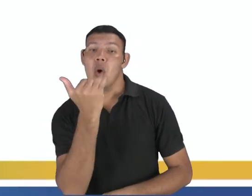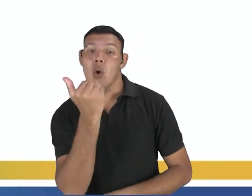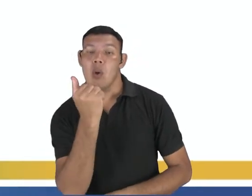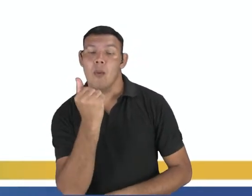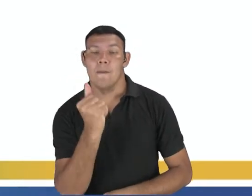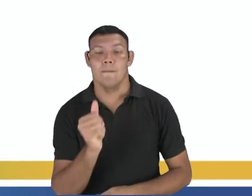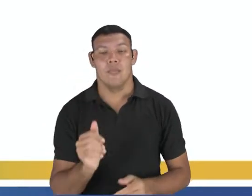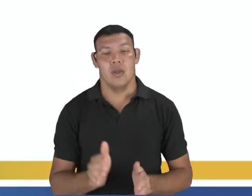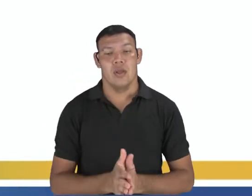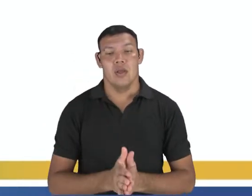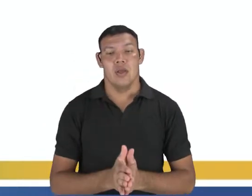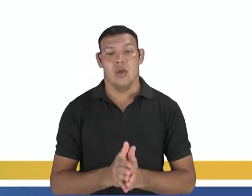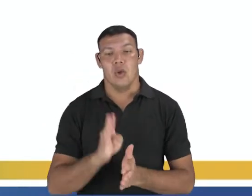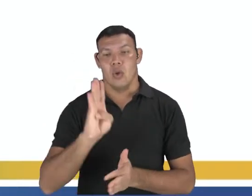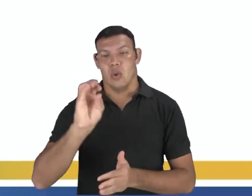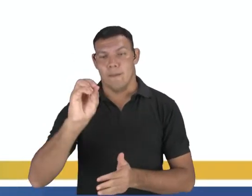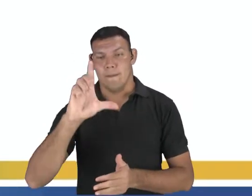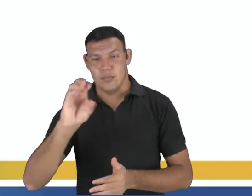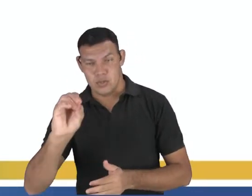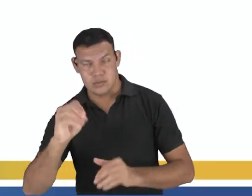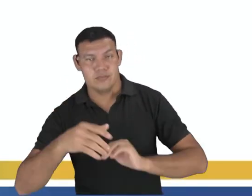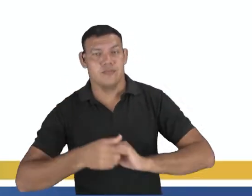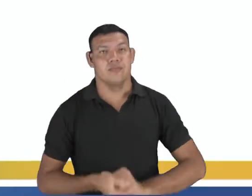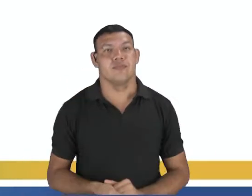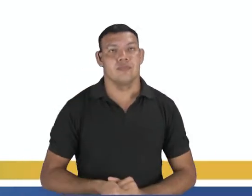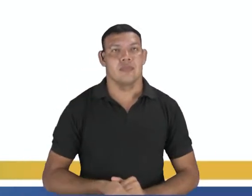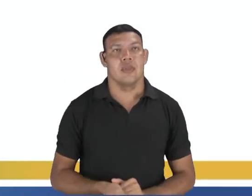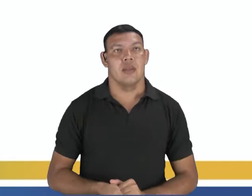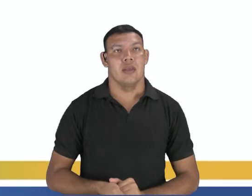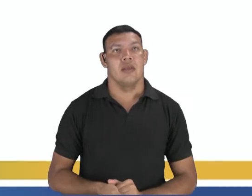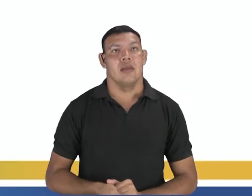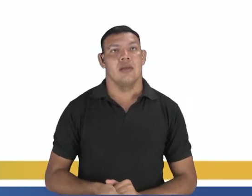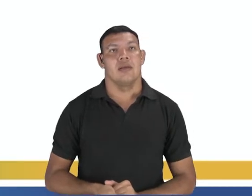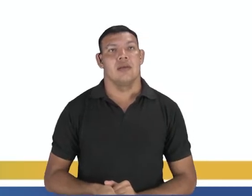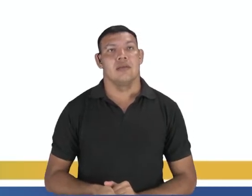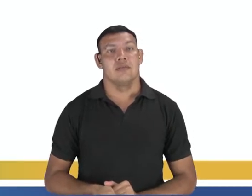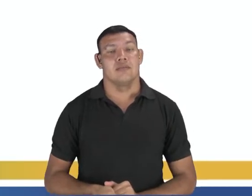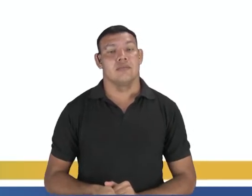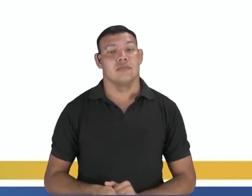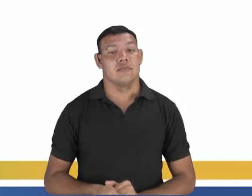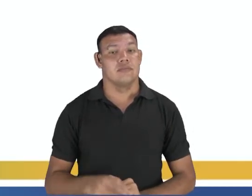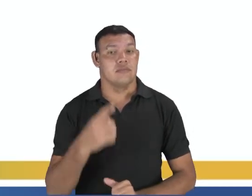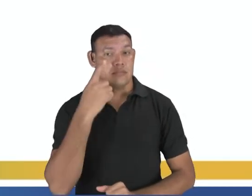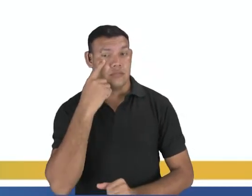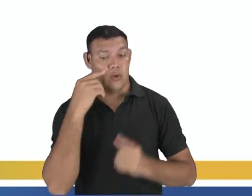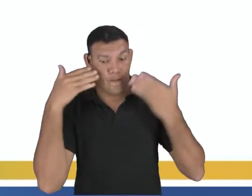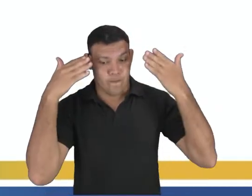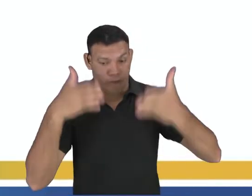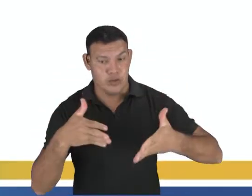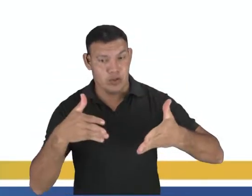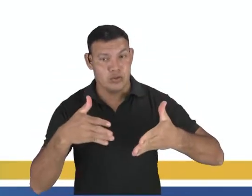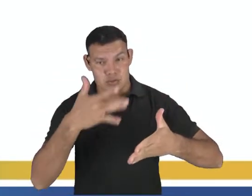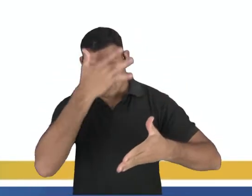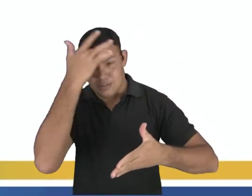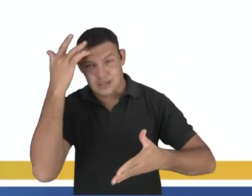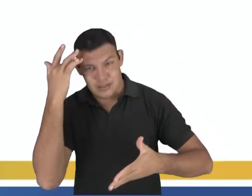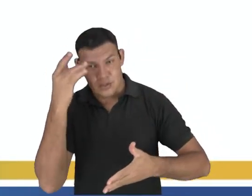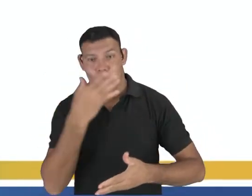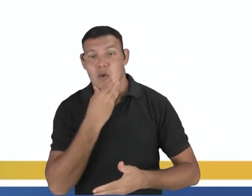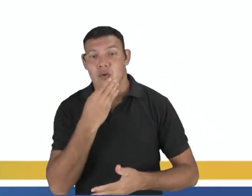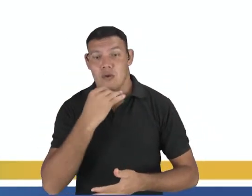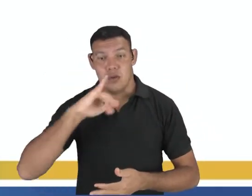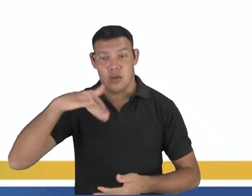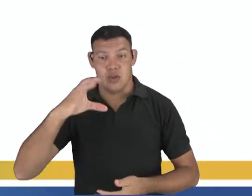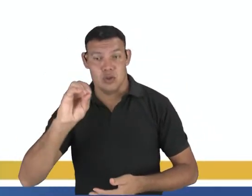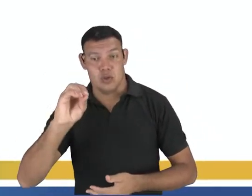com ênfase em cada palavra. Primeiro, colocando ênfase na palavra João. Em João comeu o bolo.